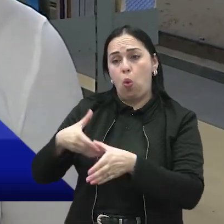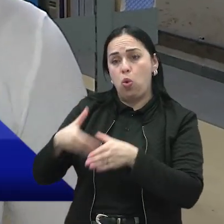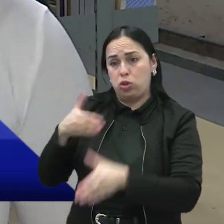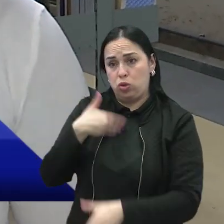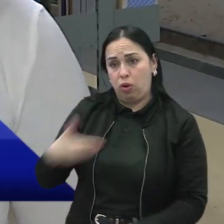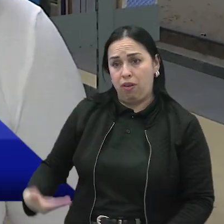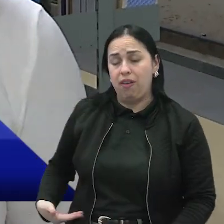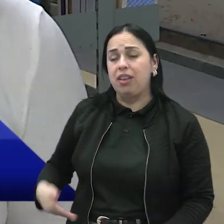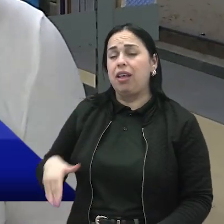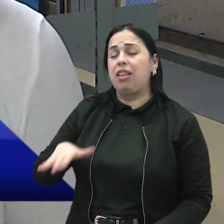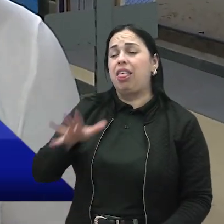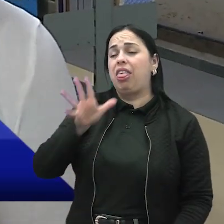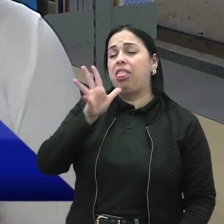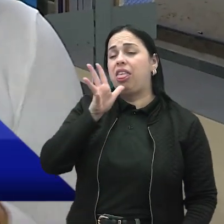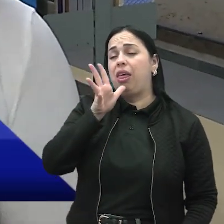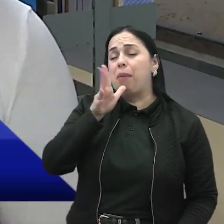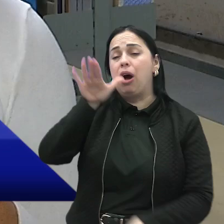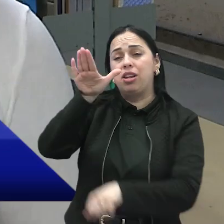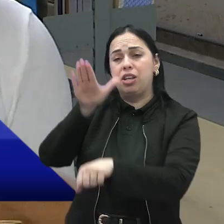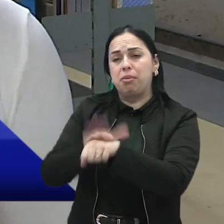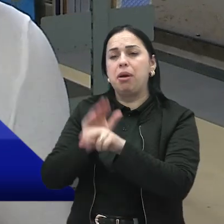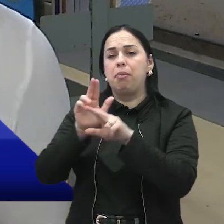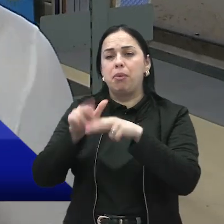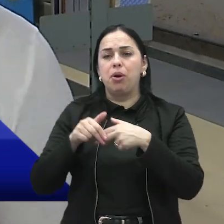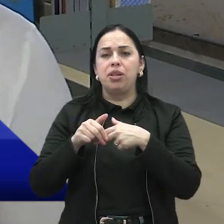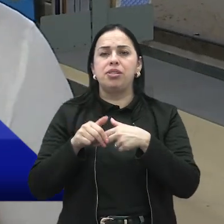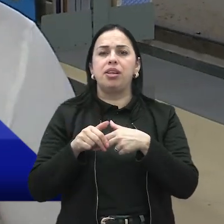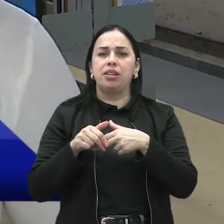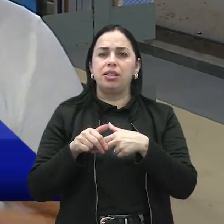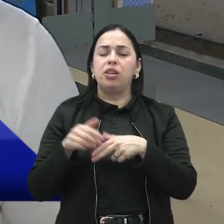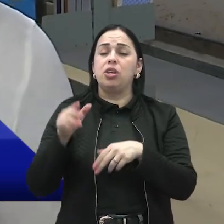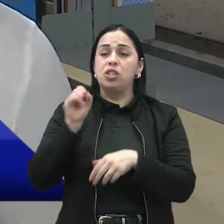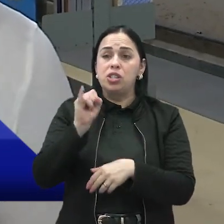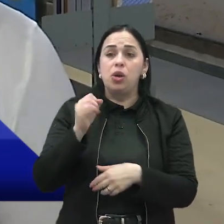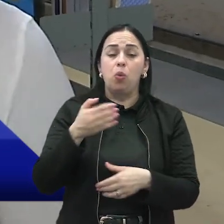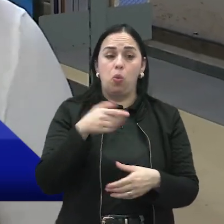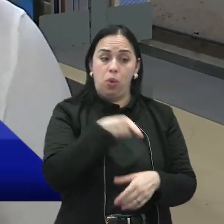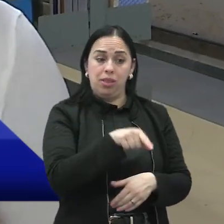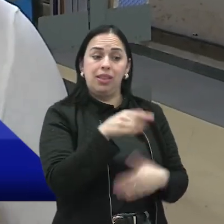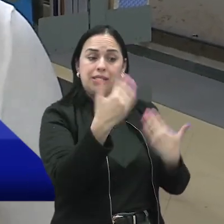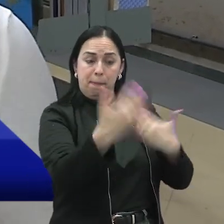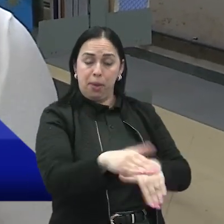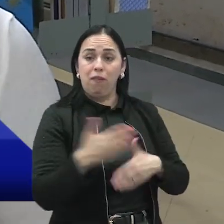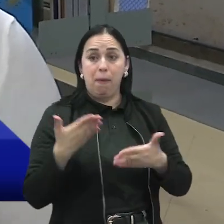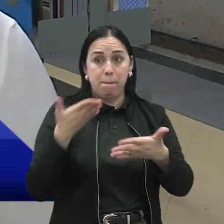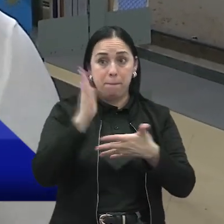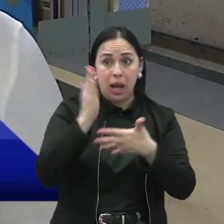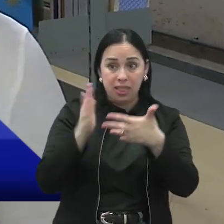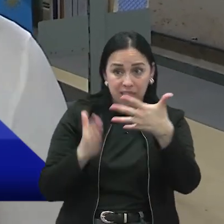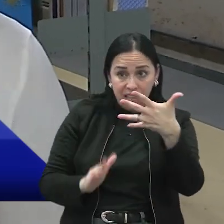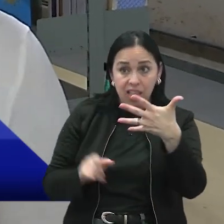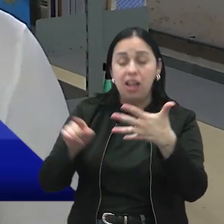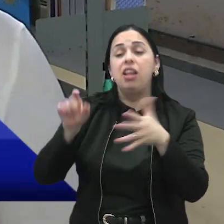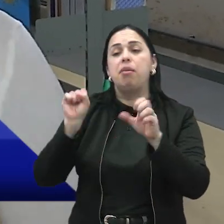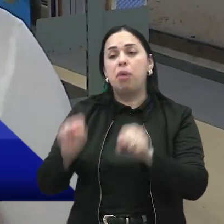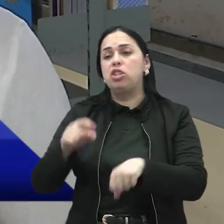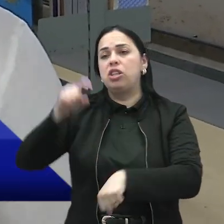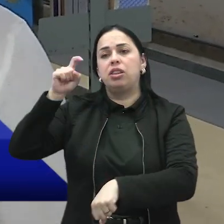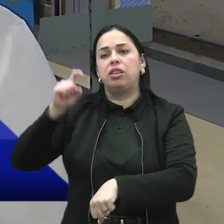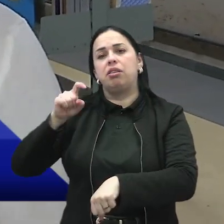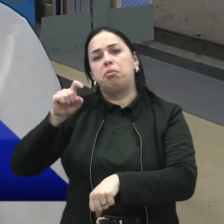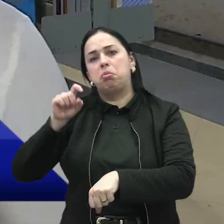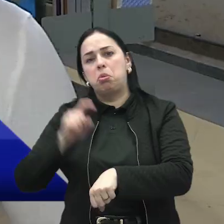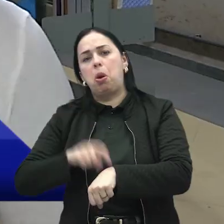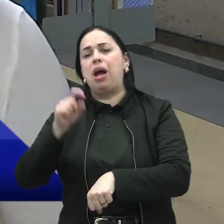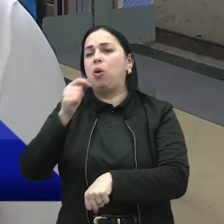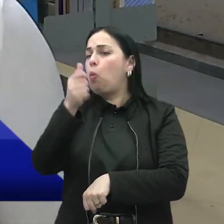Então, espera-se que após, né, os entes federados, os alunos que passem no concurso, que façam, optem pela PND, ele